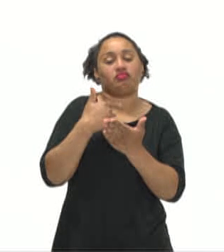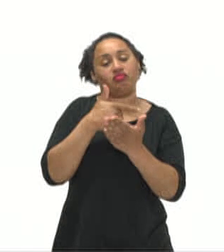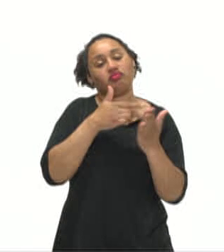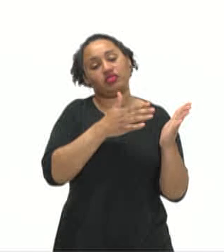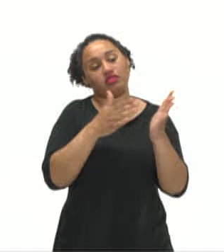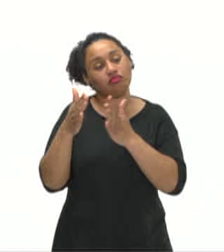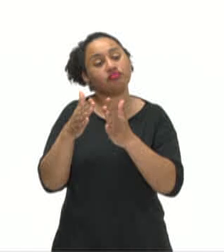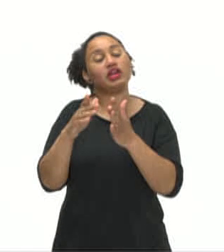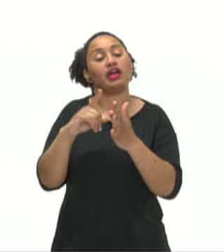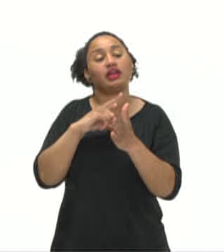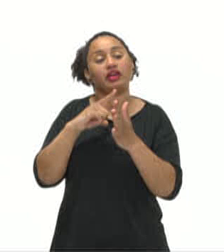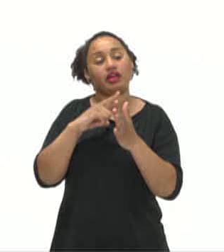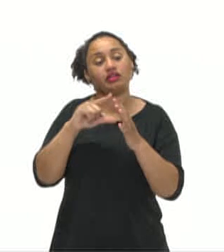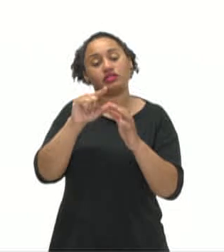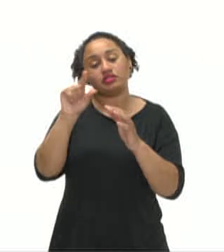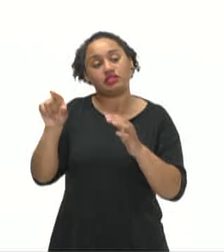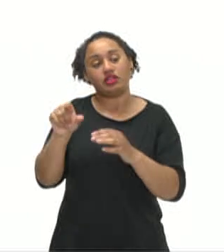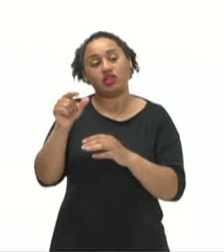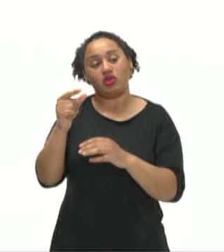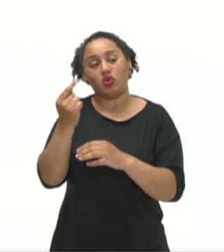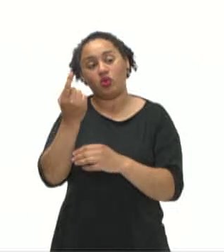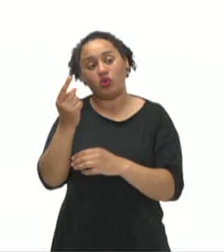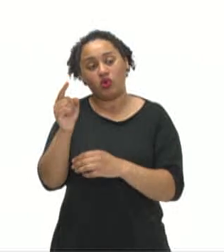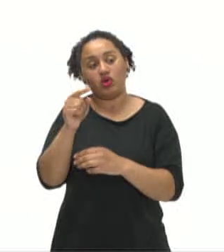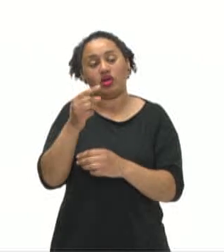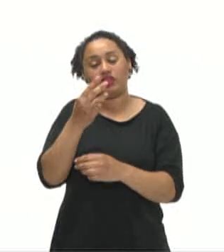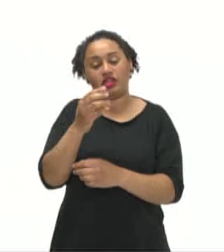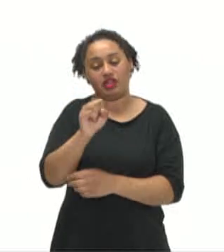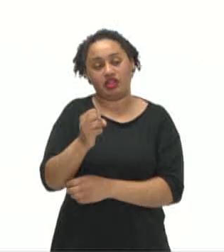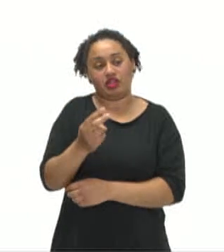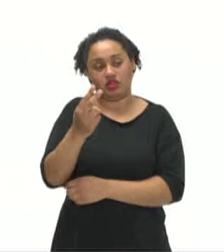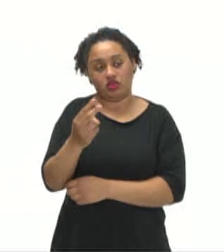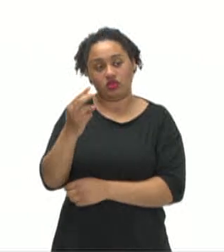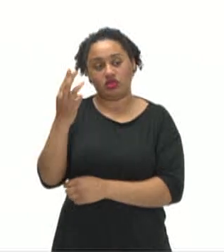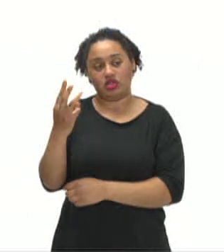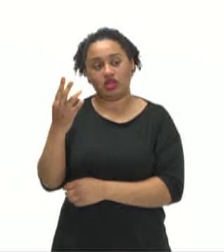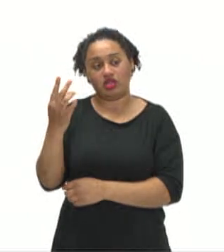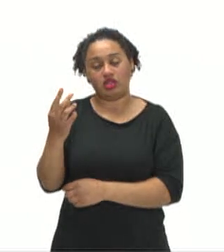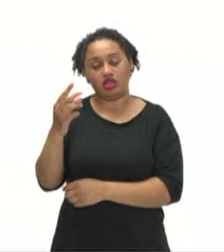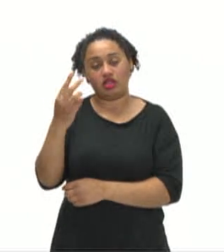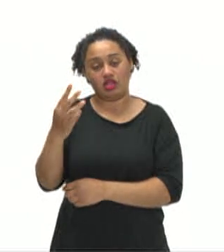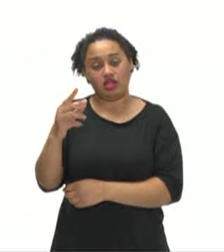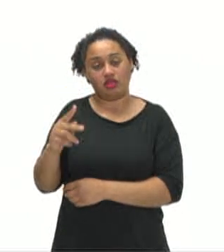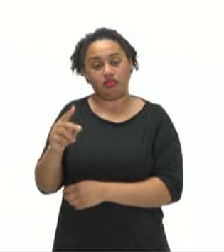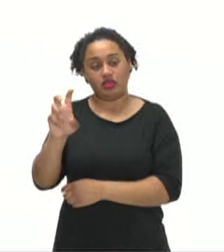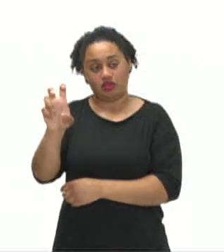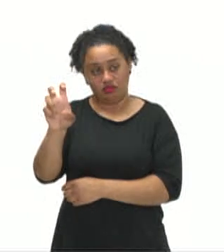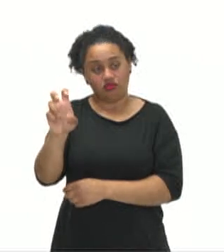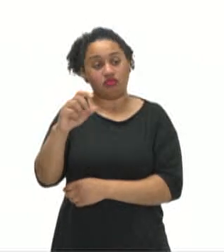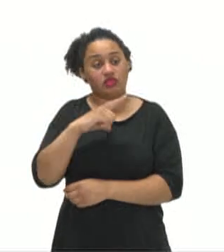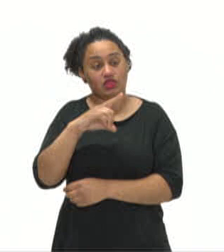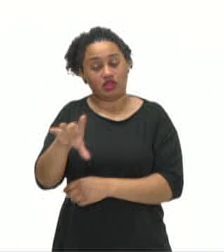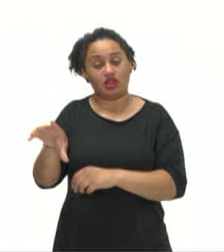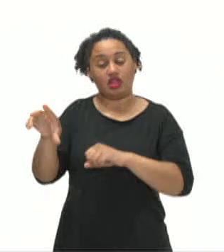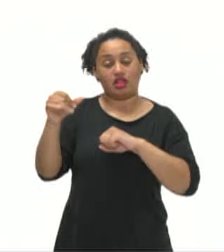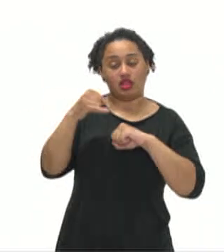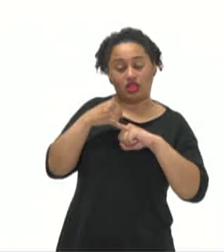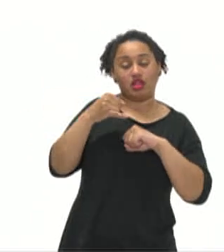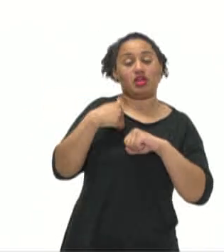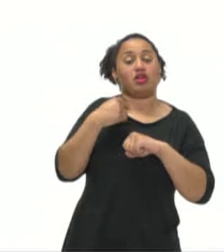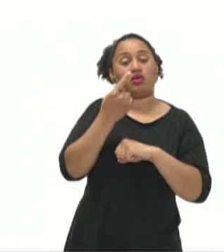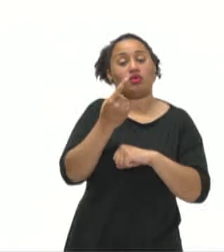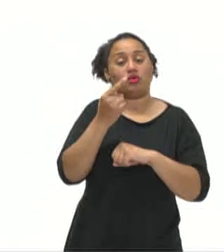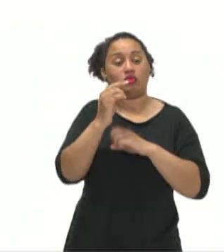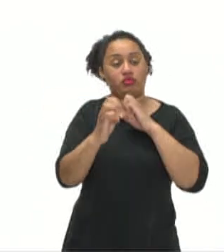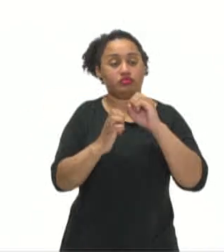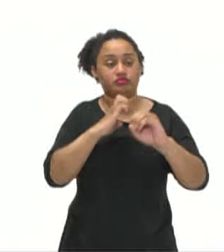e aí eu tenho a camada de valência dele aqui em vermelho, 3s2, 3p5, recebe um elétron.